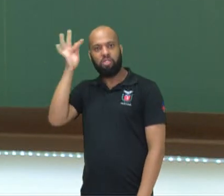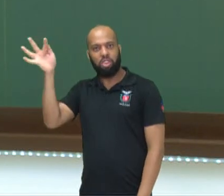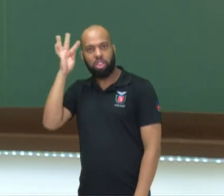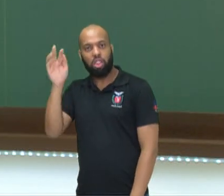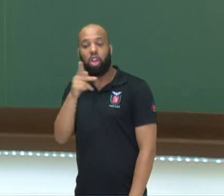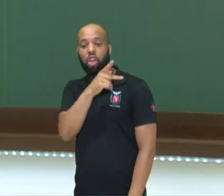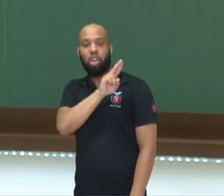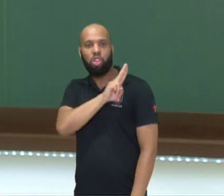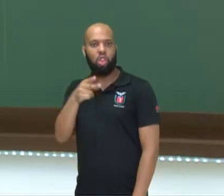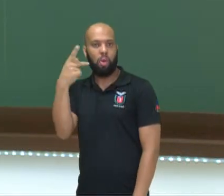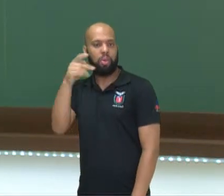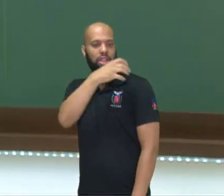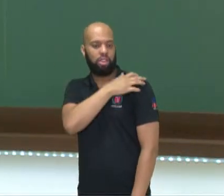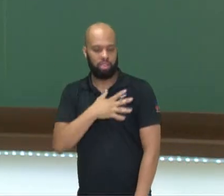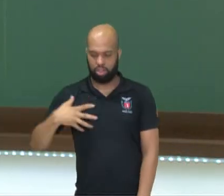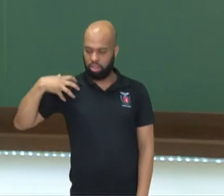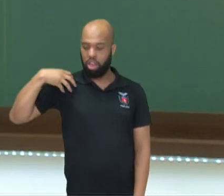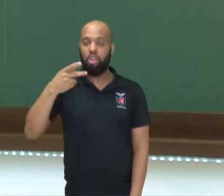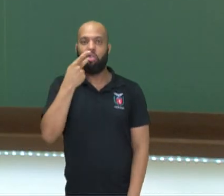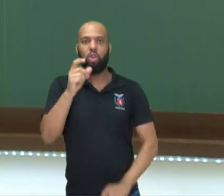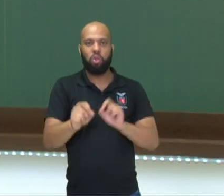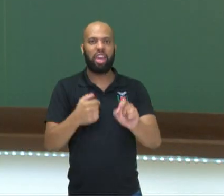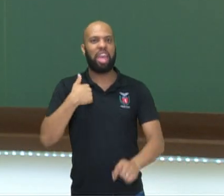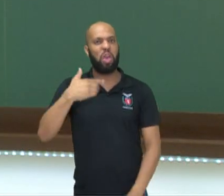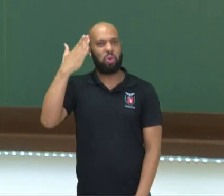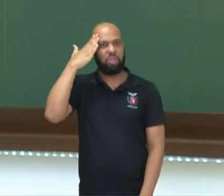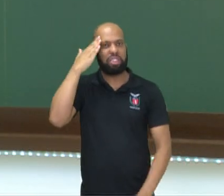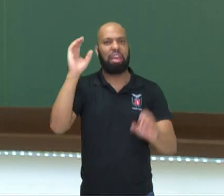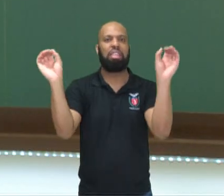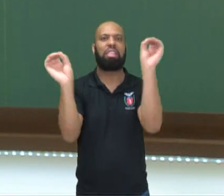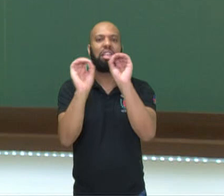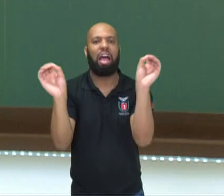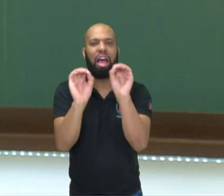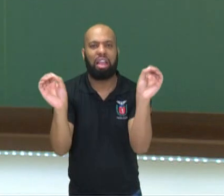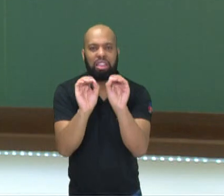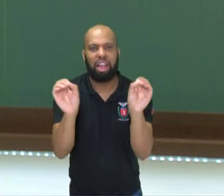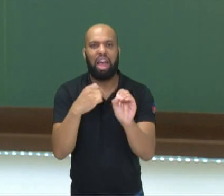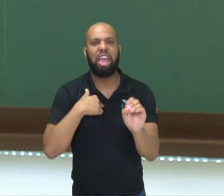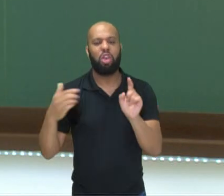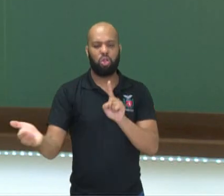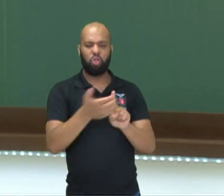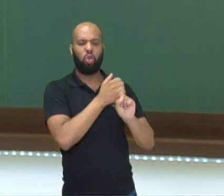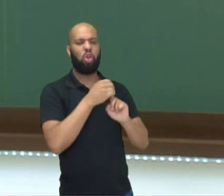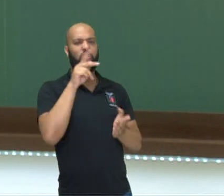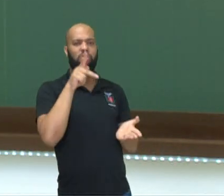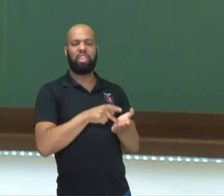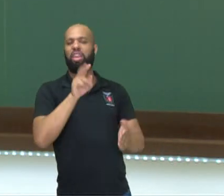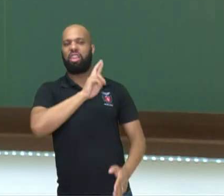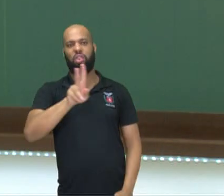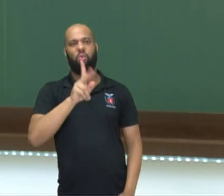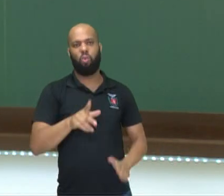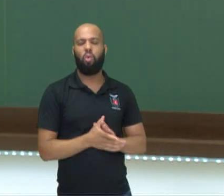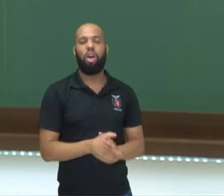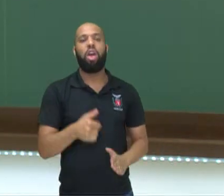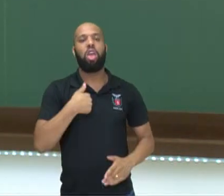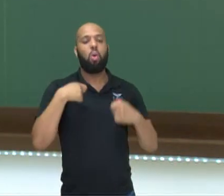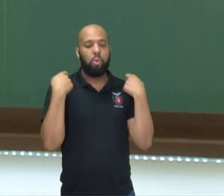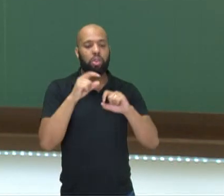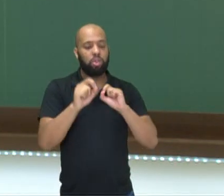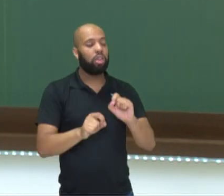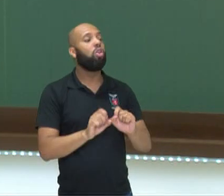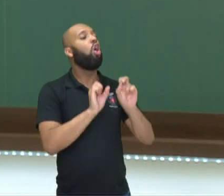chamado Sócrates, que dizia: só sei que nada sei, eu não sou dona da verdade, então eu preciso me dispor